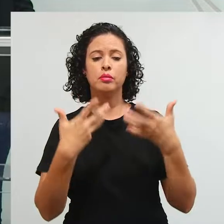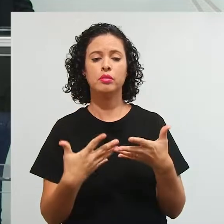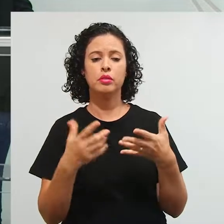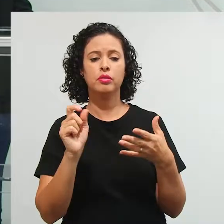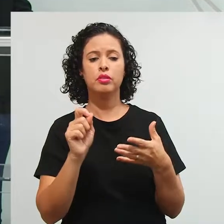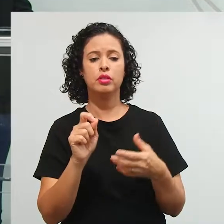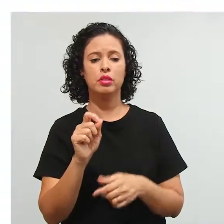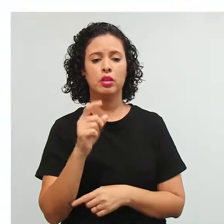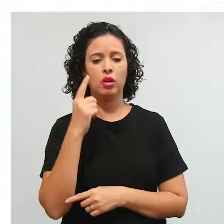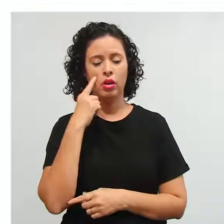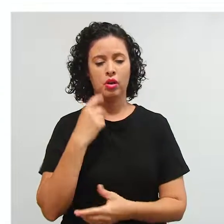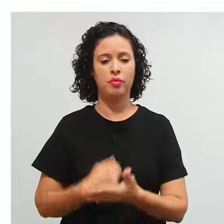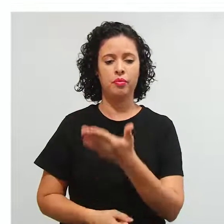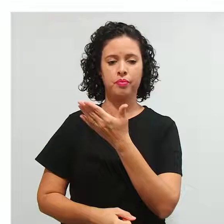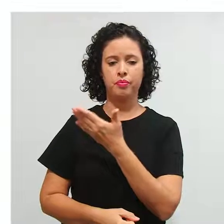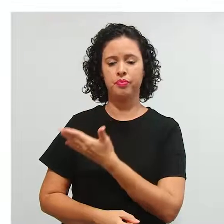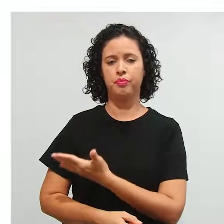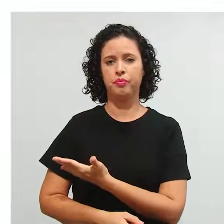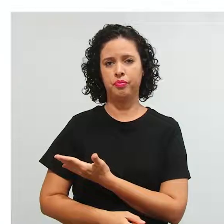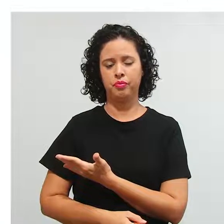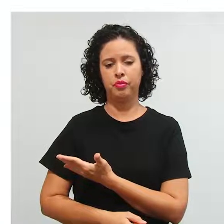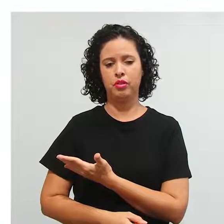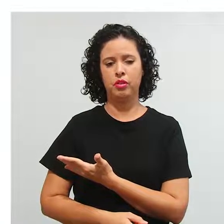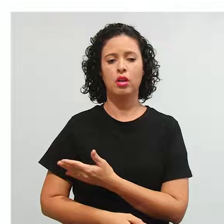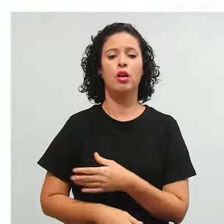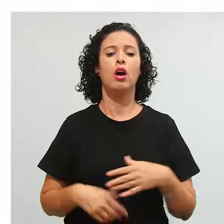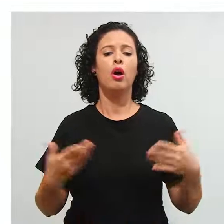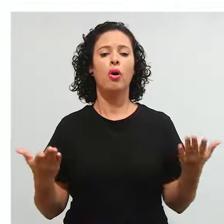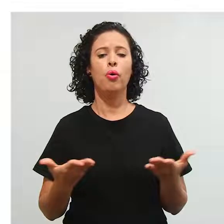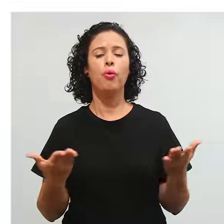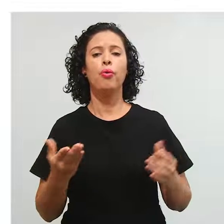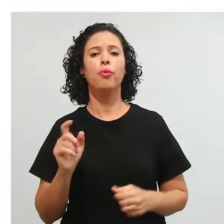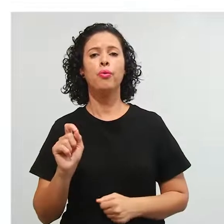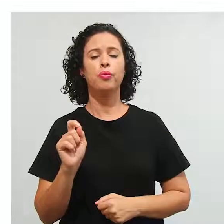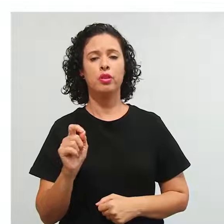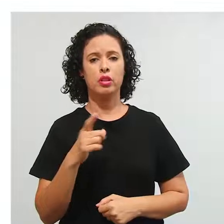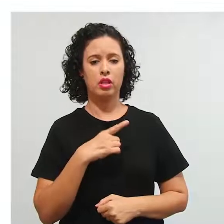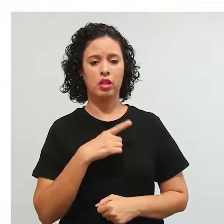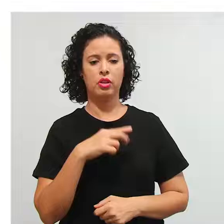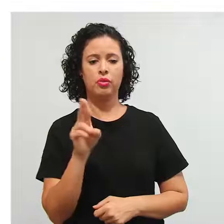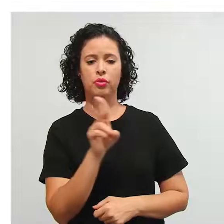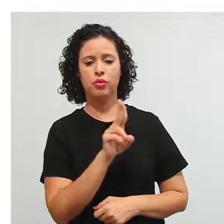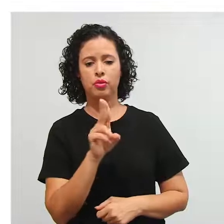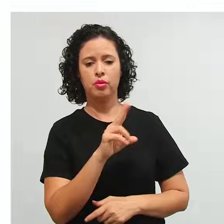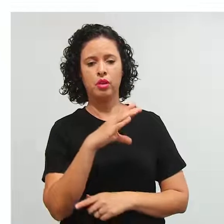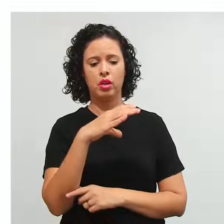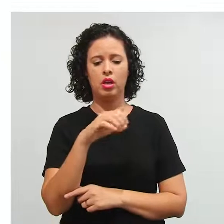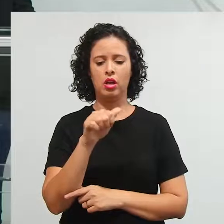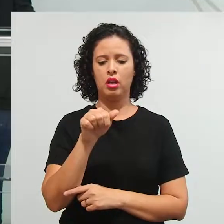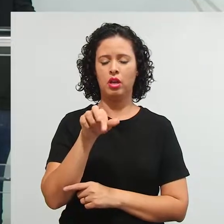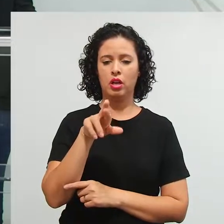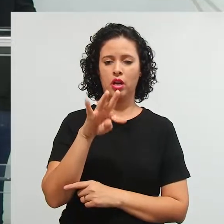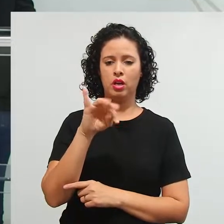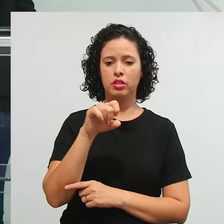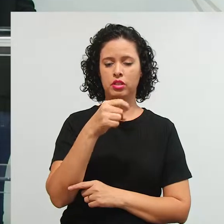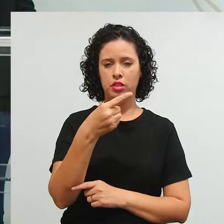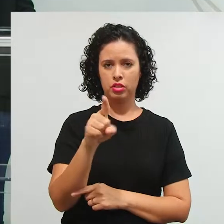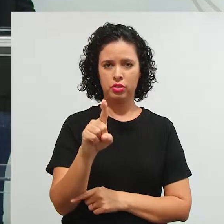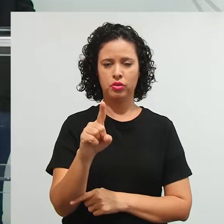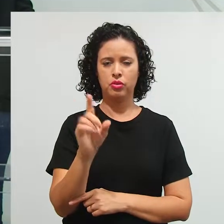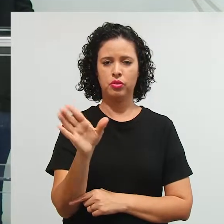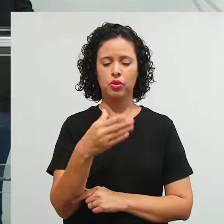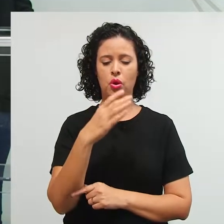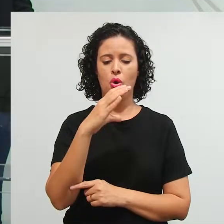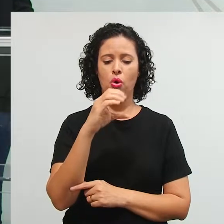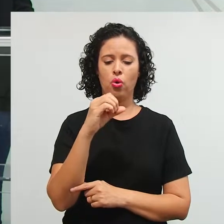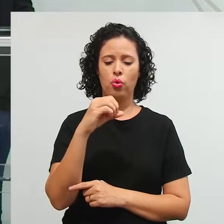o suprimento de fundo, que hoje recebe o nome de cartão corporativo. Eu trouxe